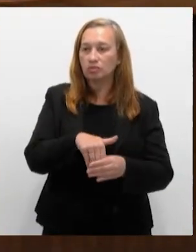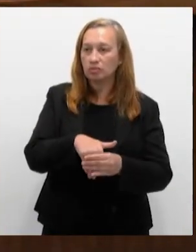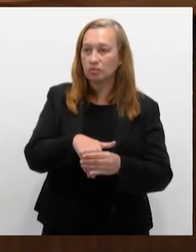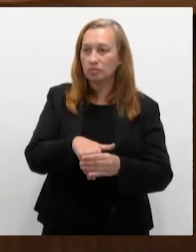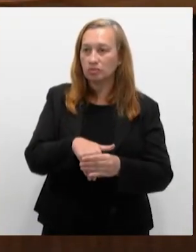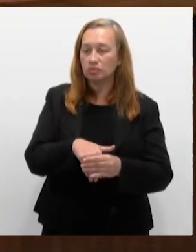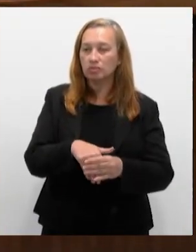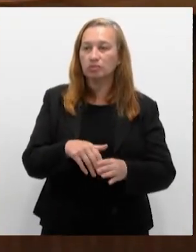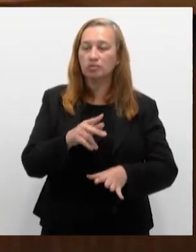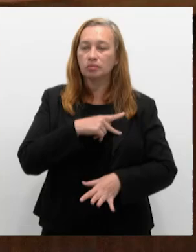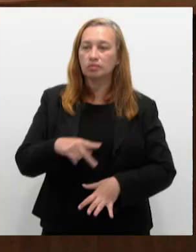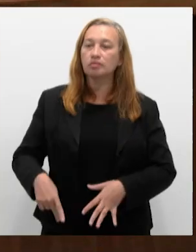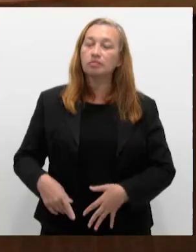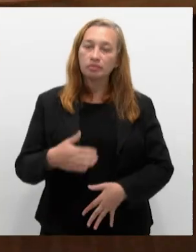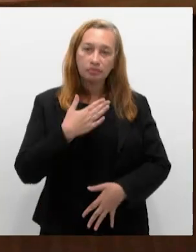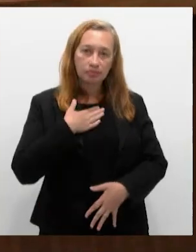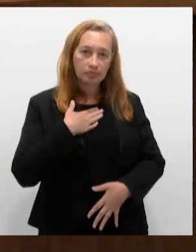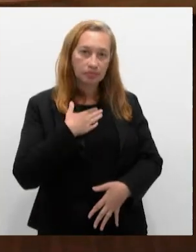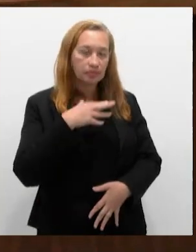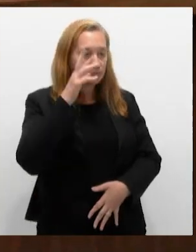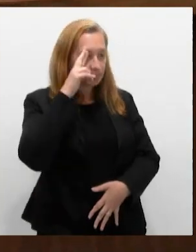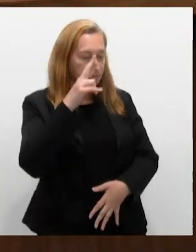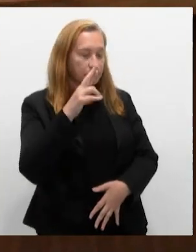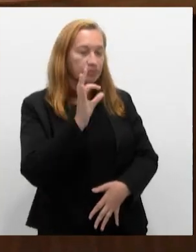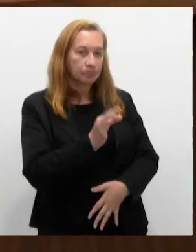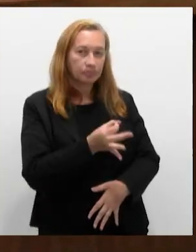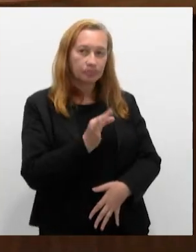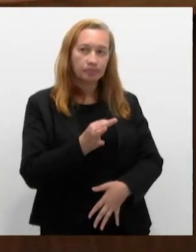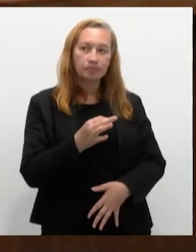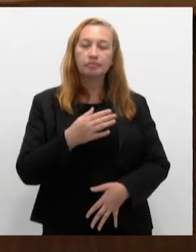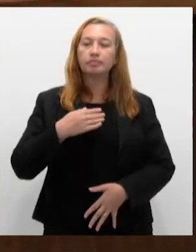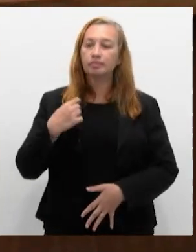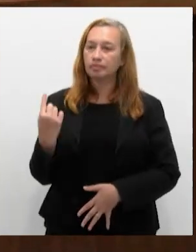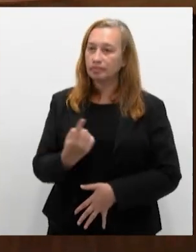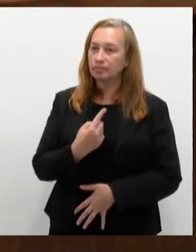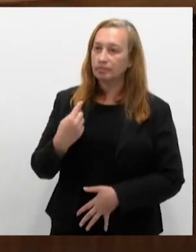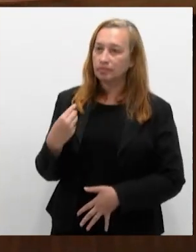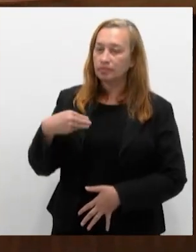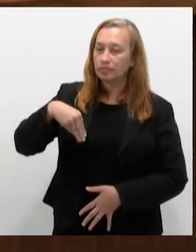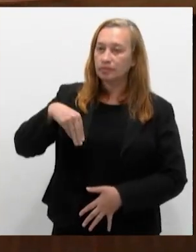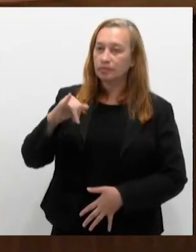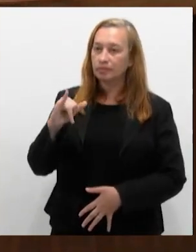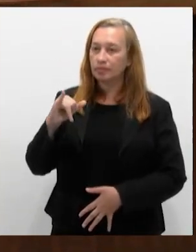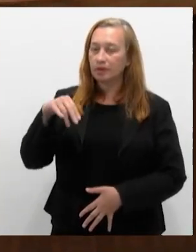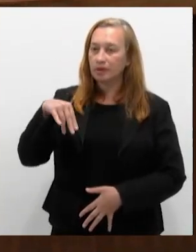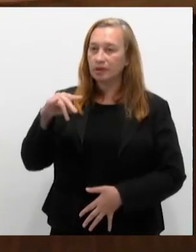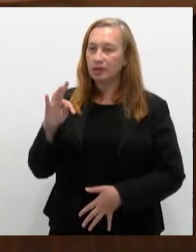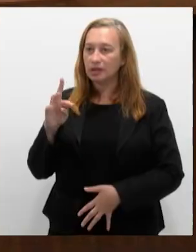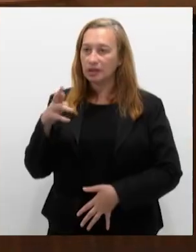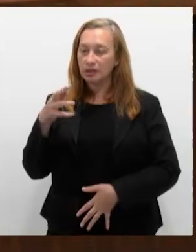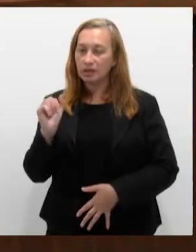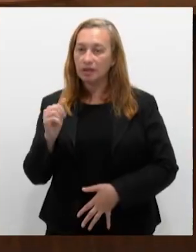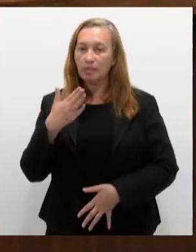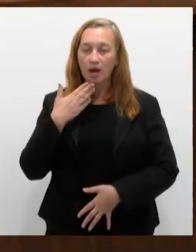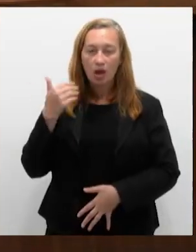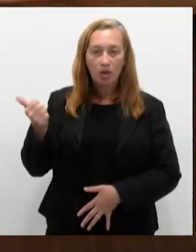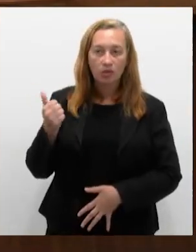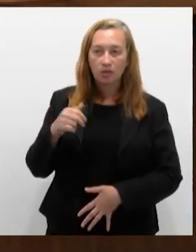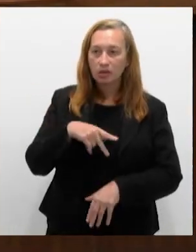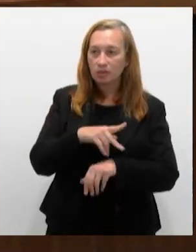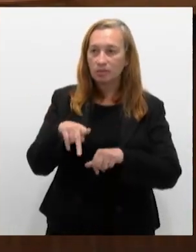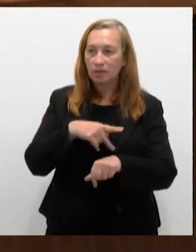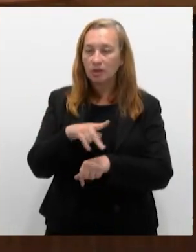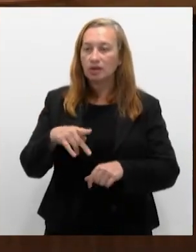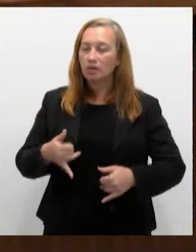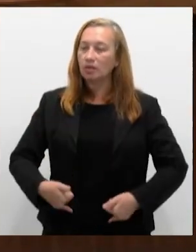mim, eu tenho certeza para Vossa Excelência, Maria Cláudia, nossa ministra, é uma das maiores juristas desse país. E para mim é uma honra muito